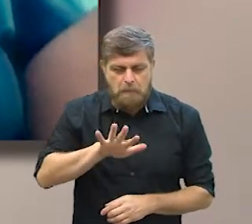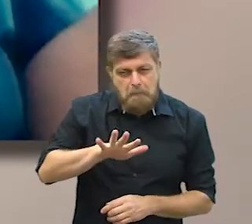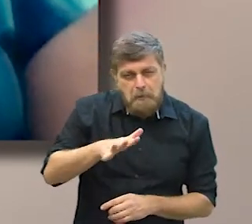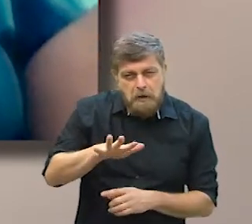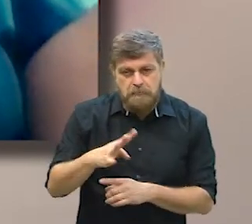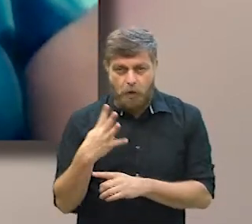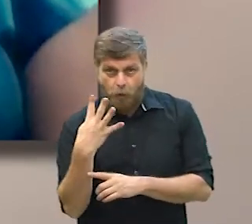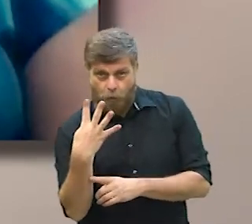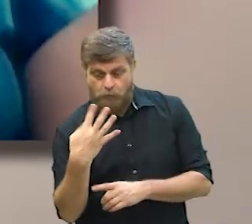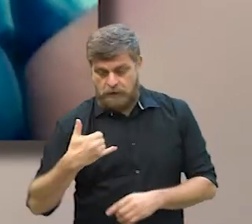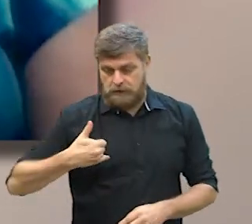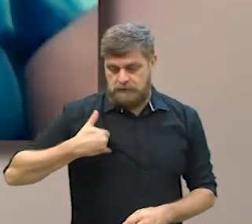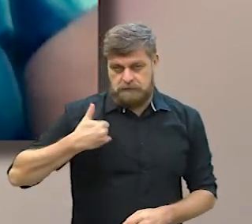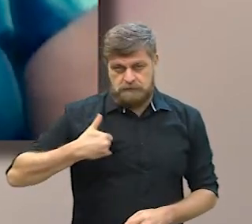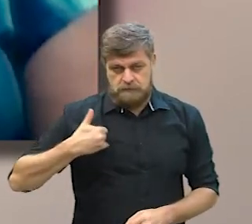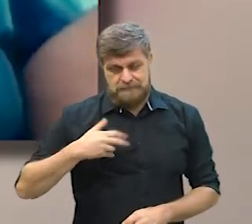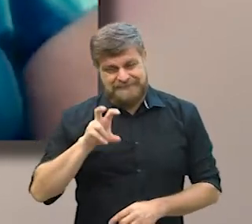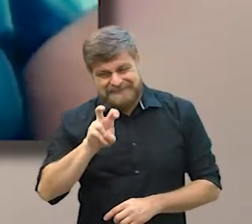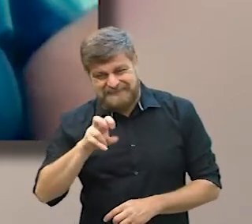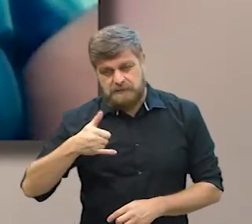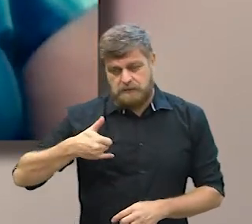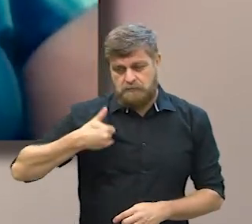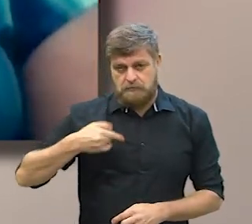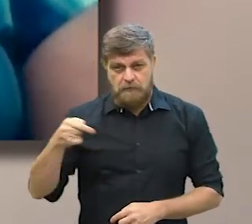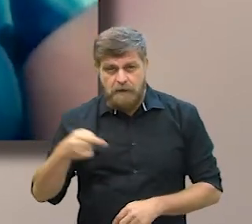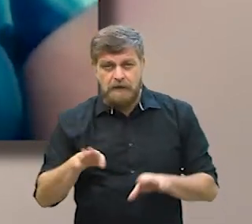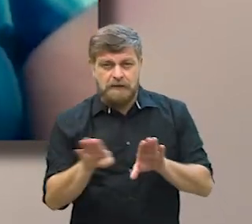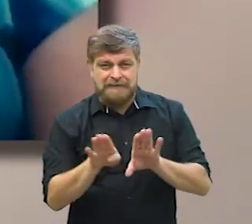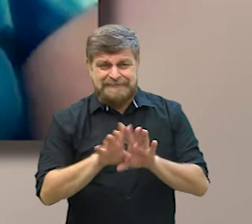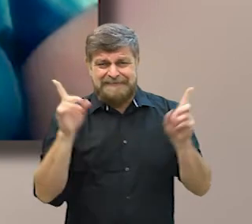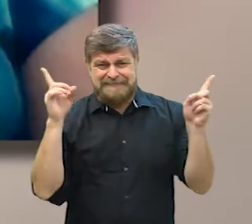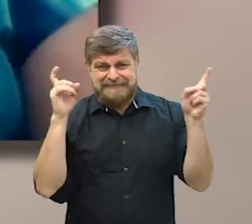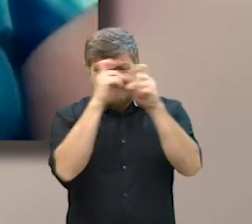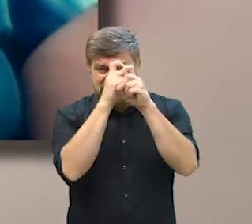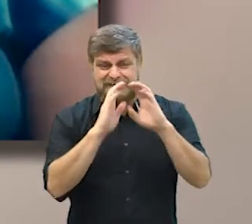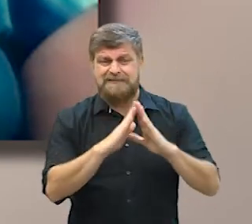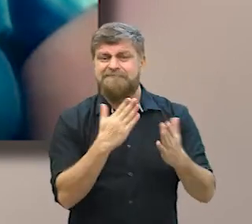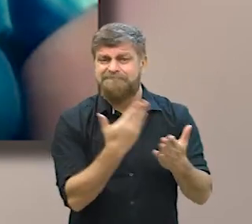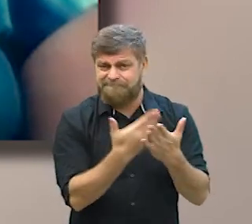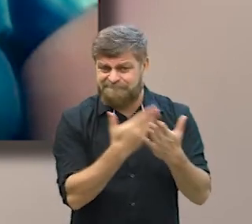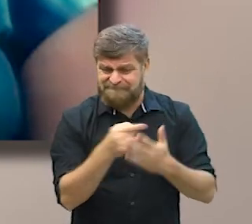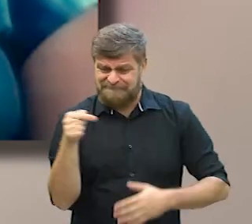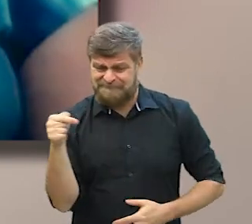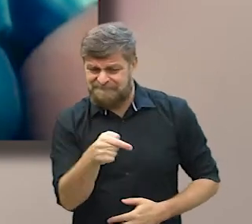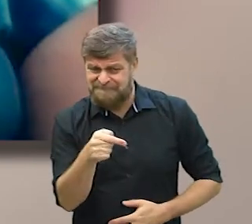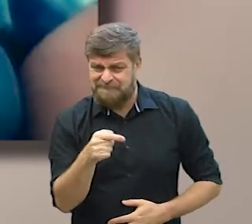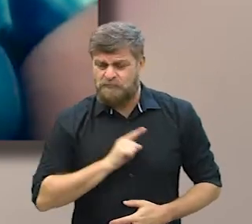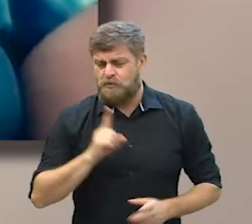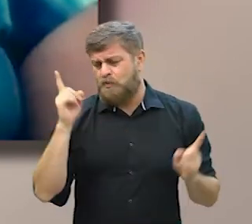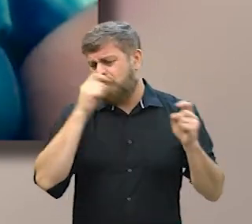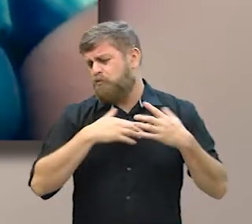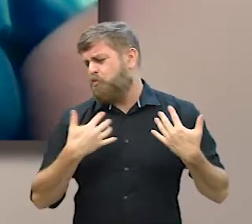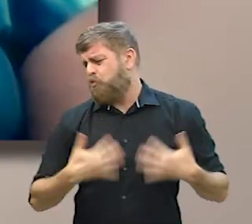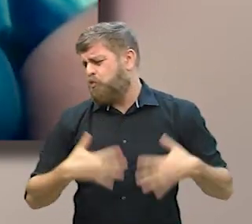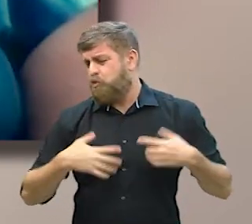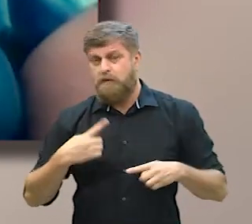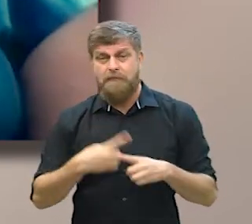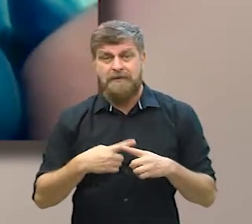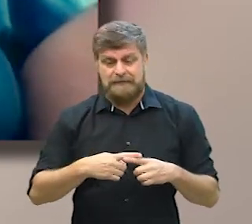velha, mas o mais velha que eu digo aí, né, seus 4, 5 anos, ela pode também ter muita dificuldade na escola, por